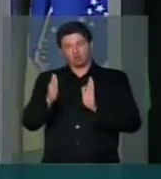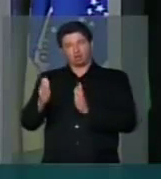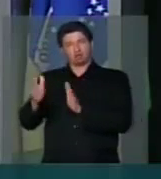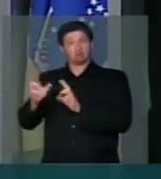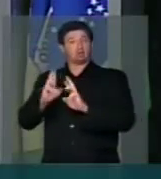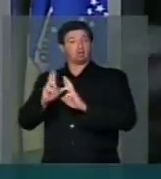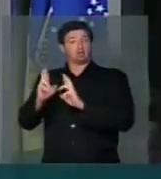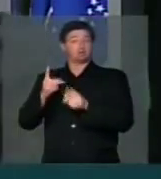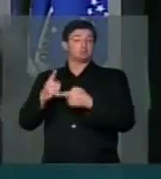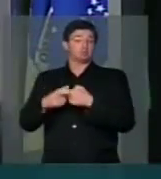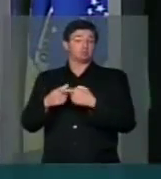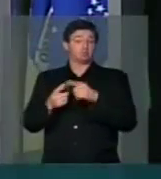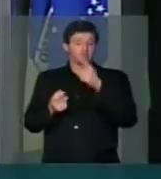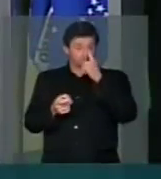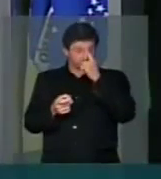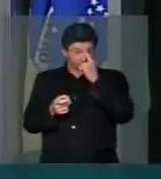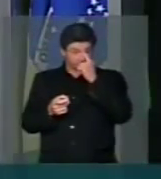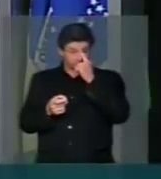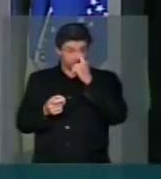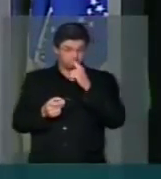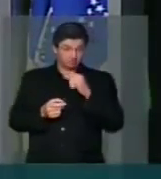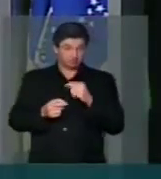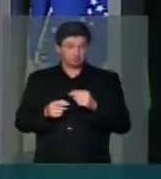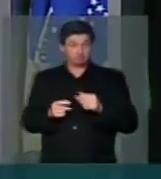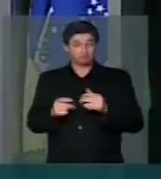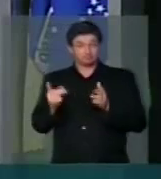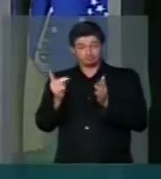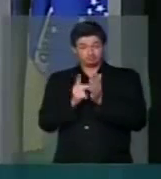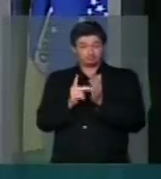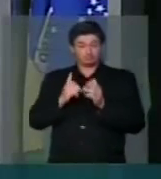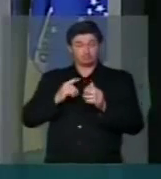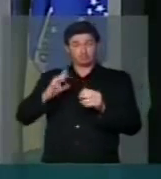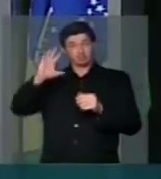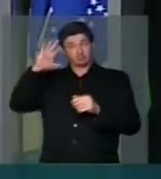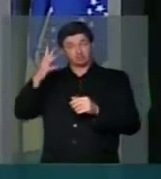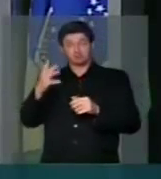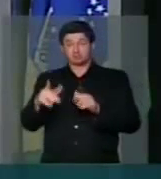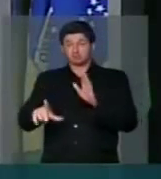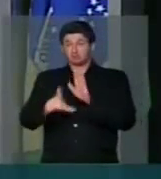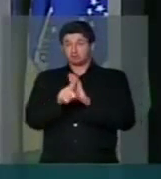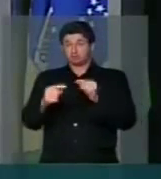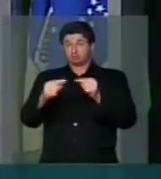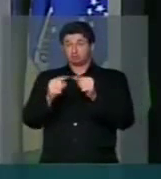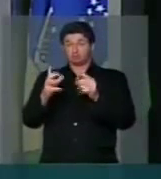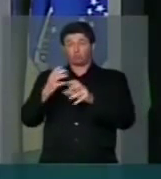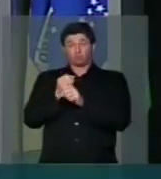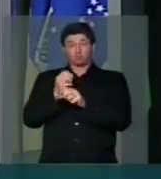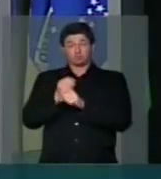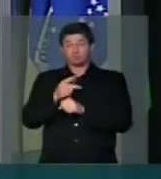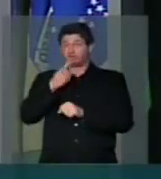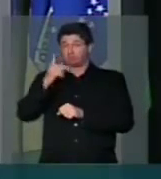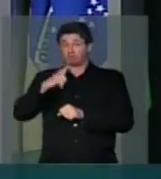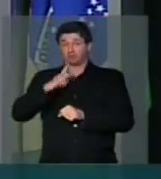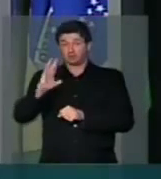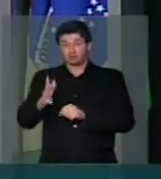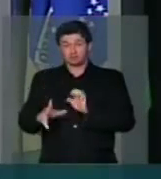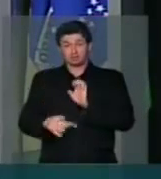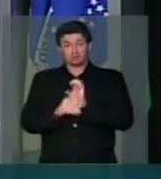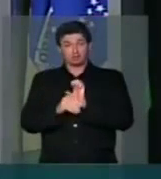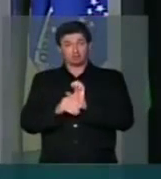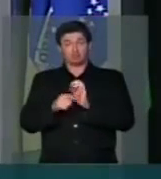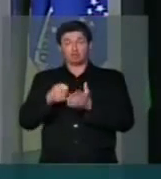relação, quando de fato o que se cumpre já é a determinação legal do orçamento, que já especifica as